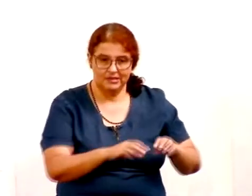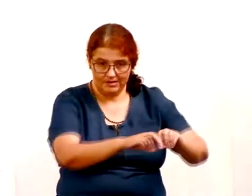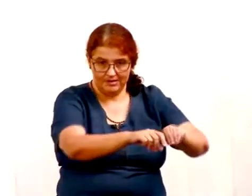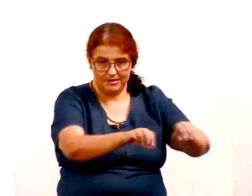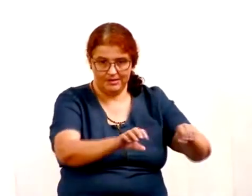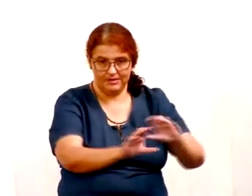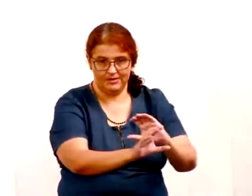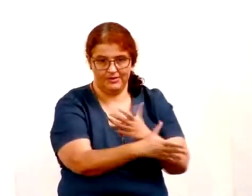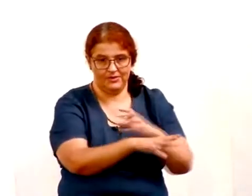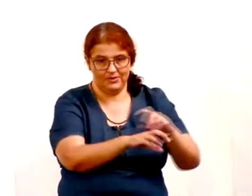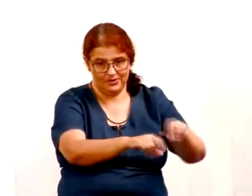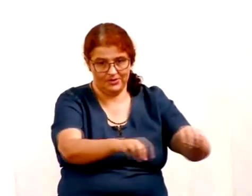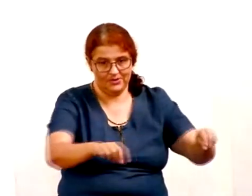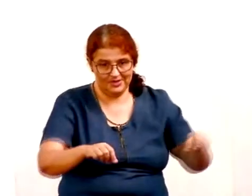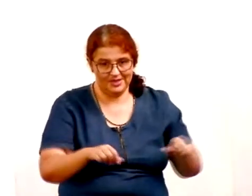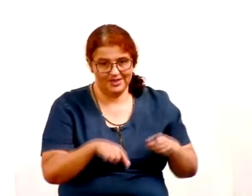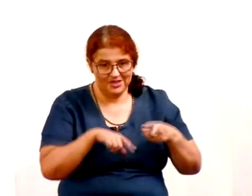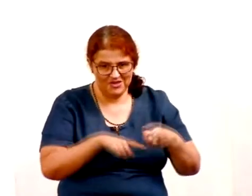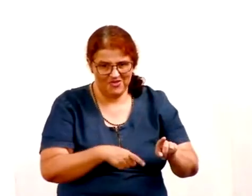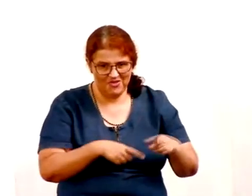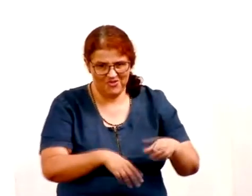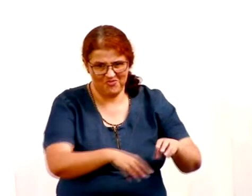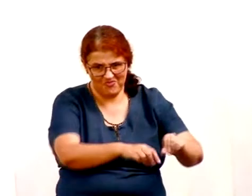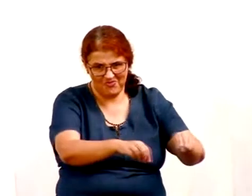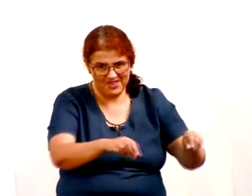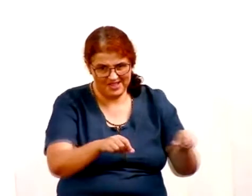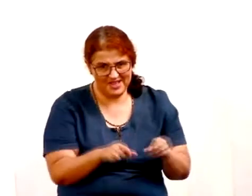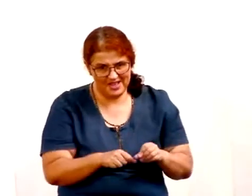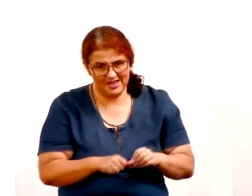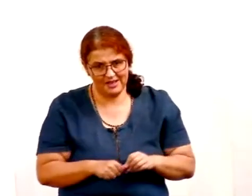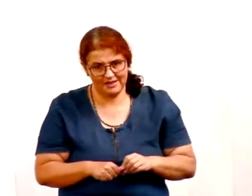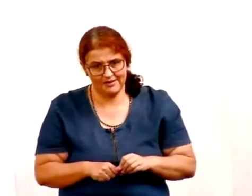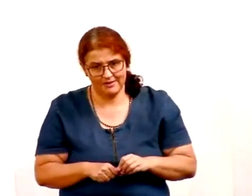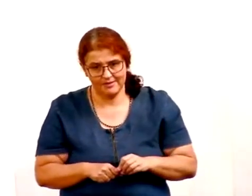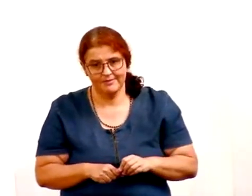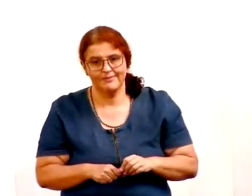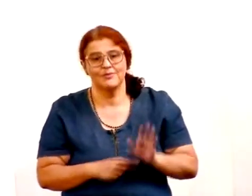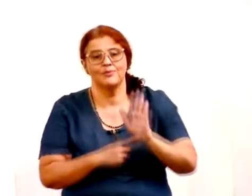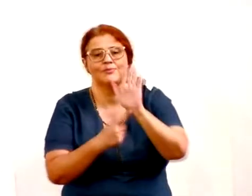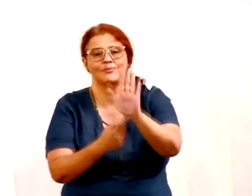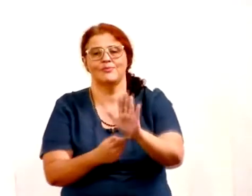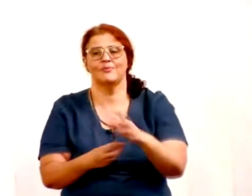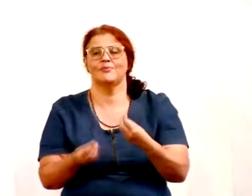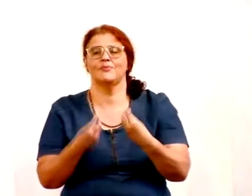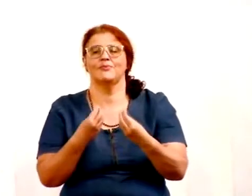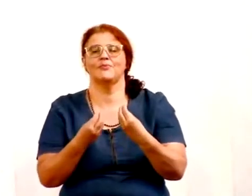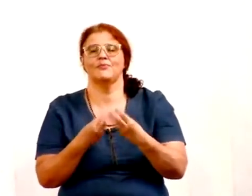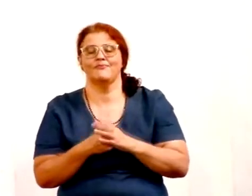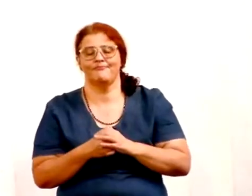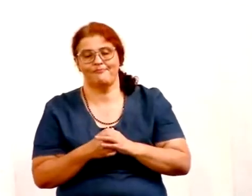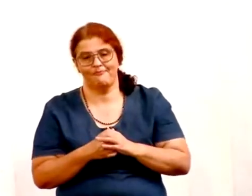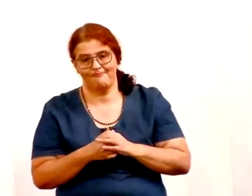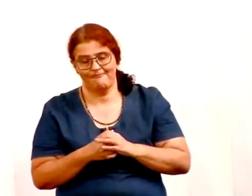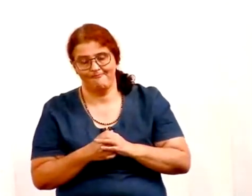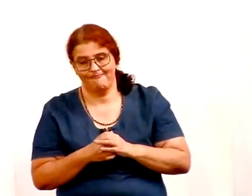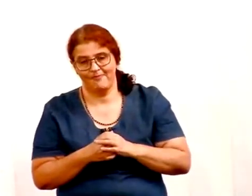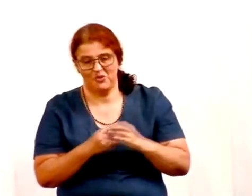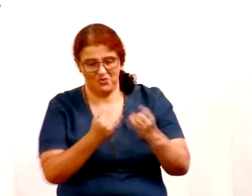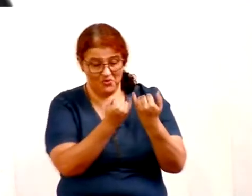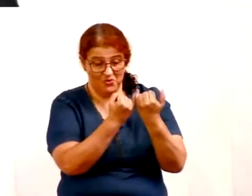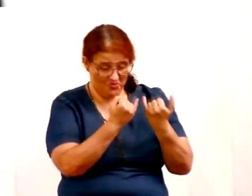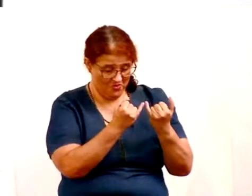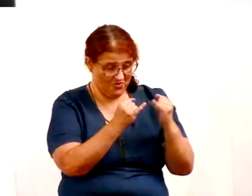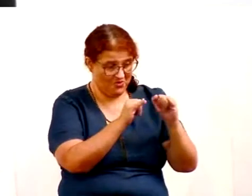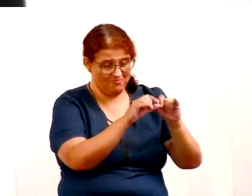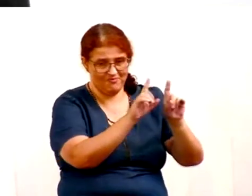revelou os ídolos que estavam escondidos em seu coração. E eles recaíram em muitos problemas e erros e